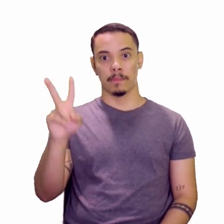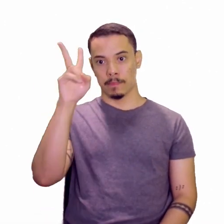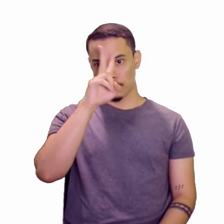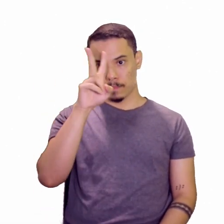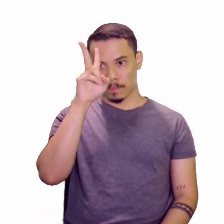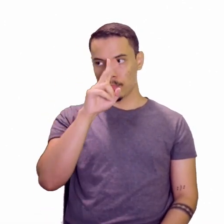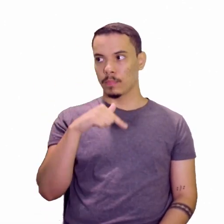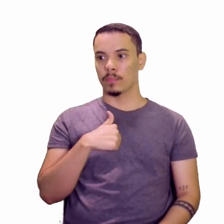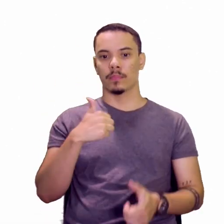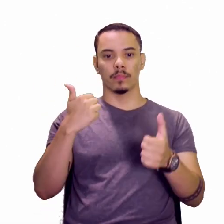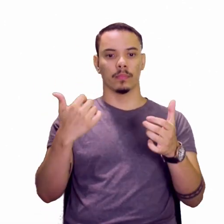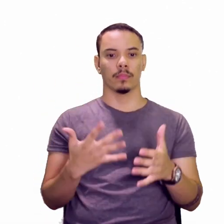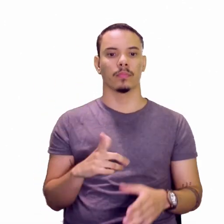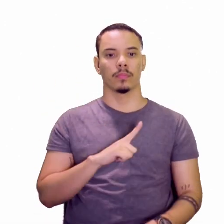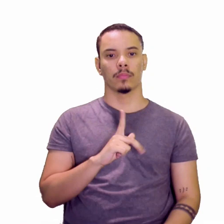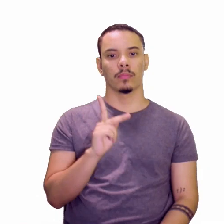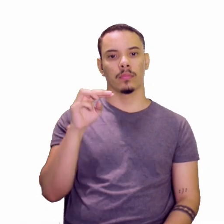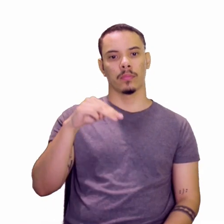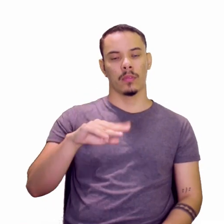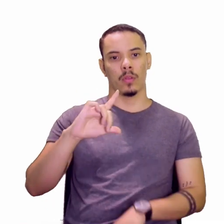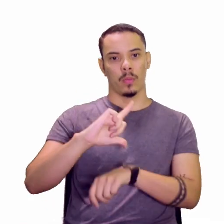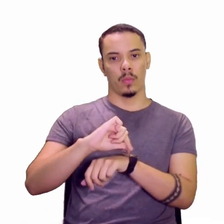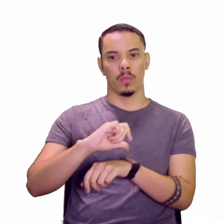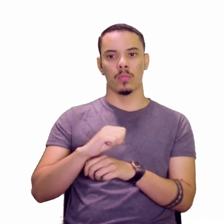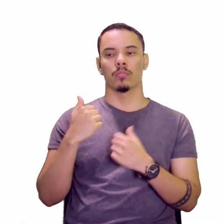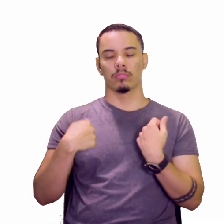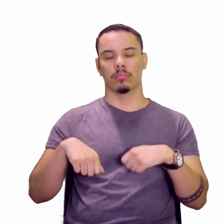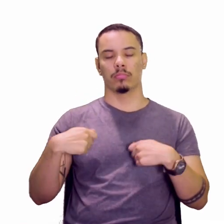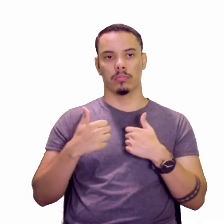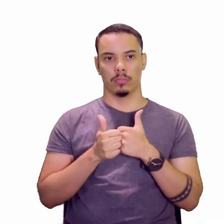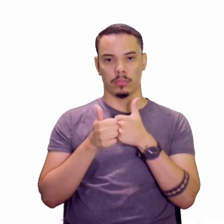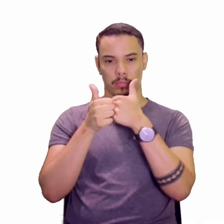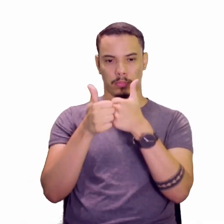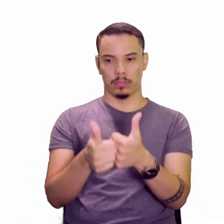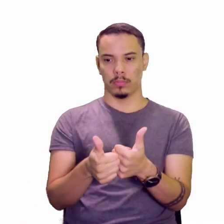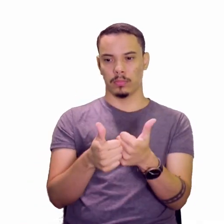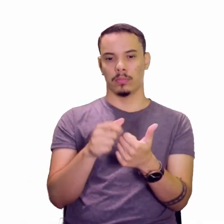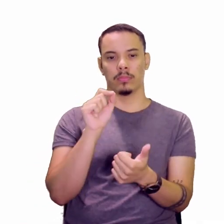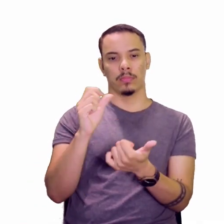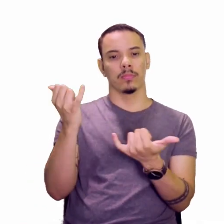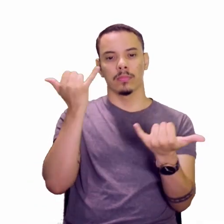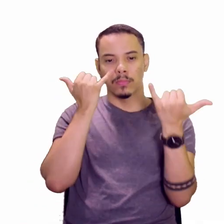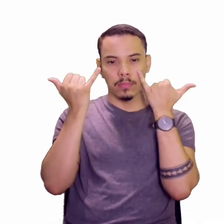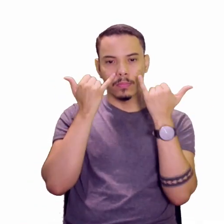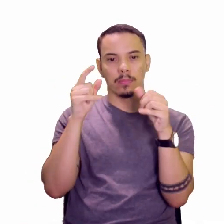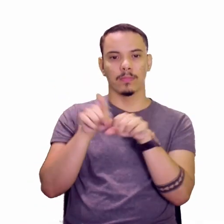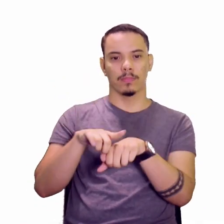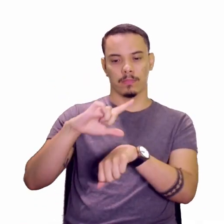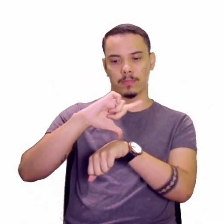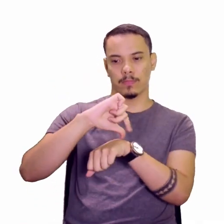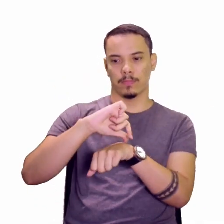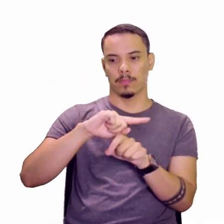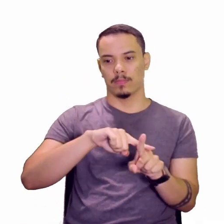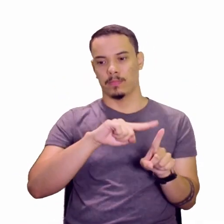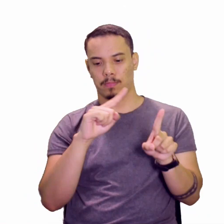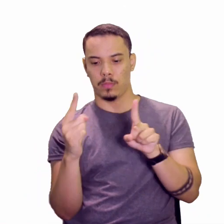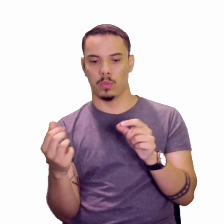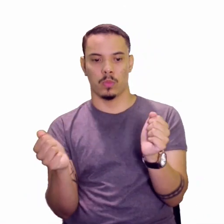a nossa velocidade é quilômetros por hora, então o tempo tem que seguir a grandeza, a unidade horas do quilômetro por